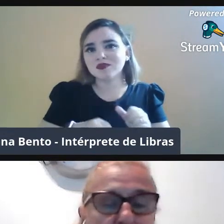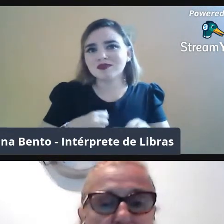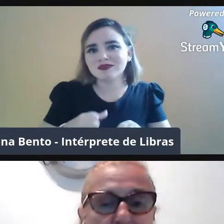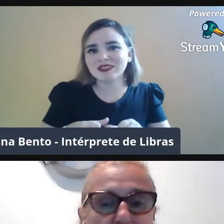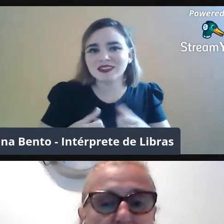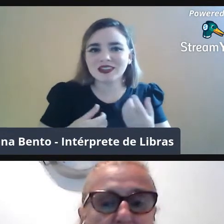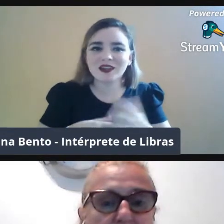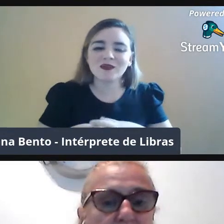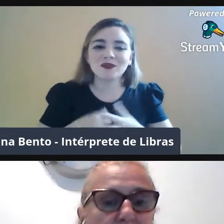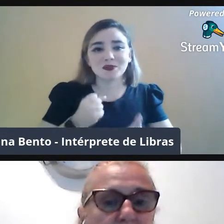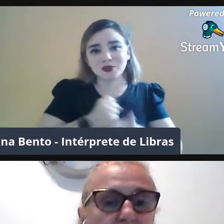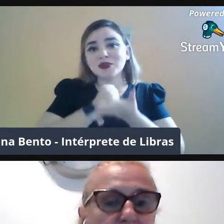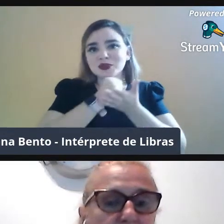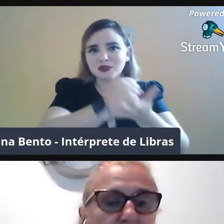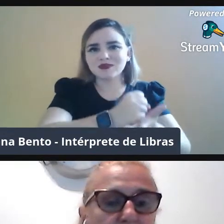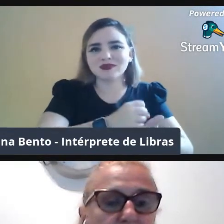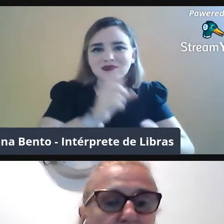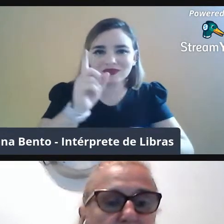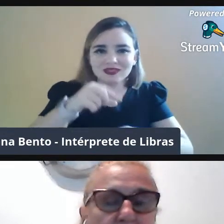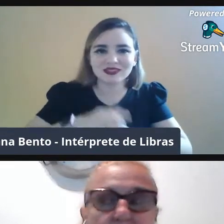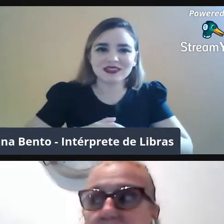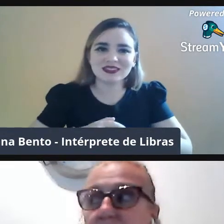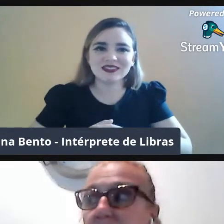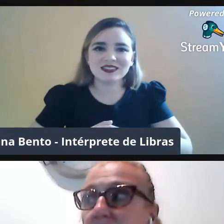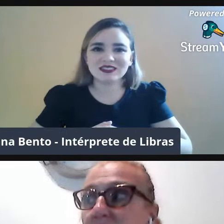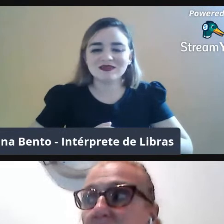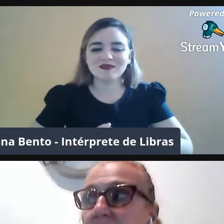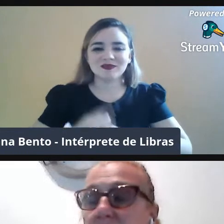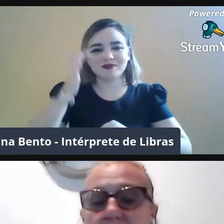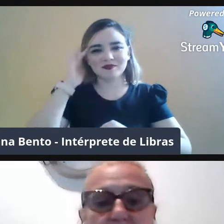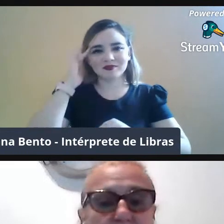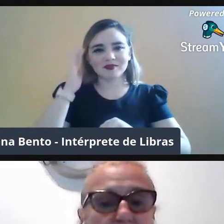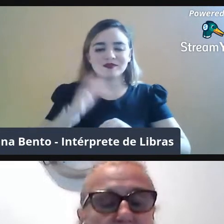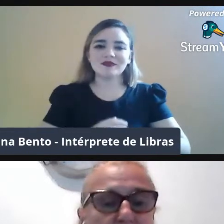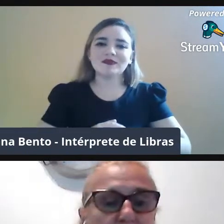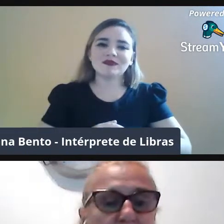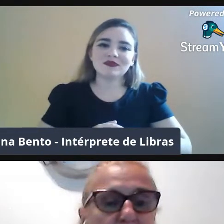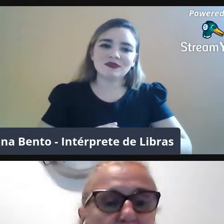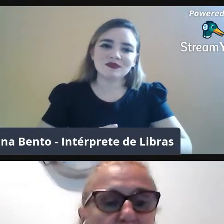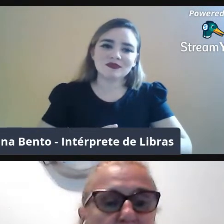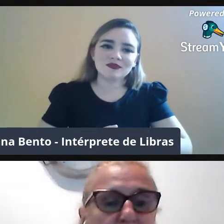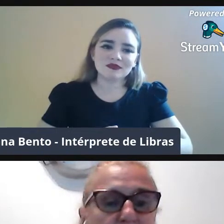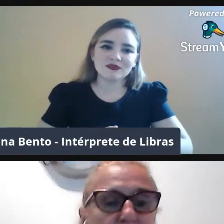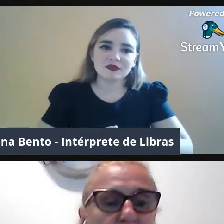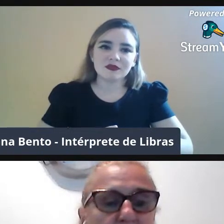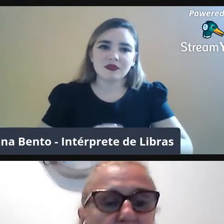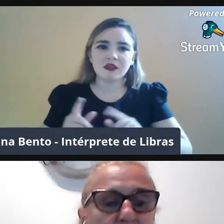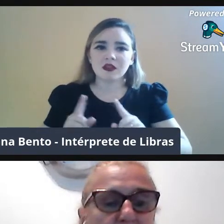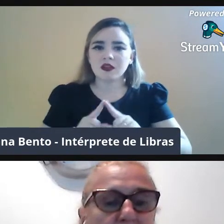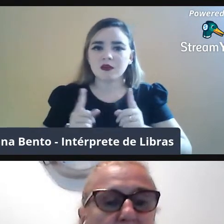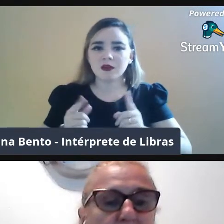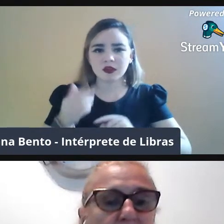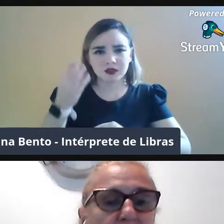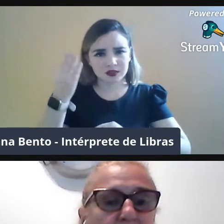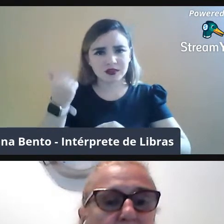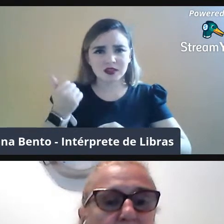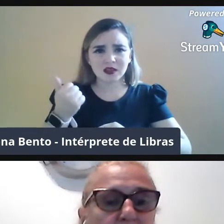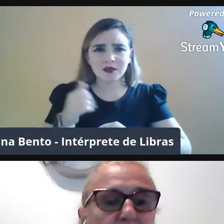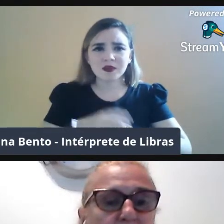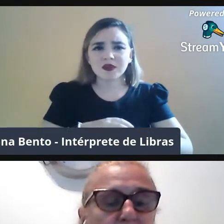Aham. Esse passado horroroso da Terra do Mundo. Mas você sabe que isso é